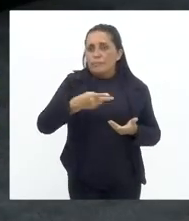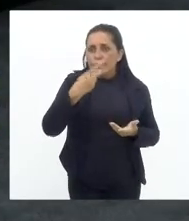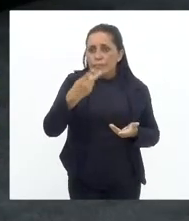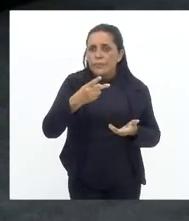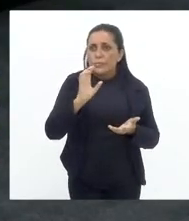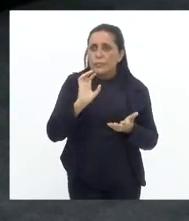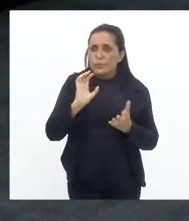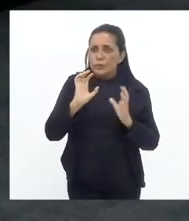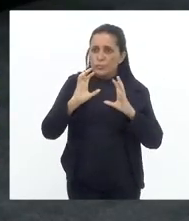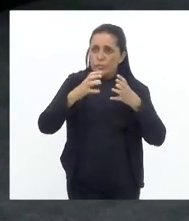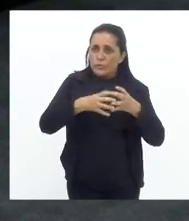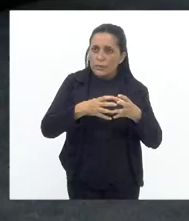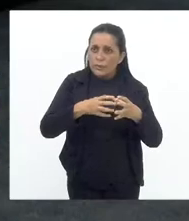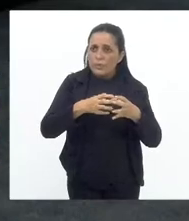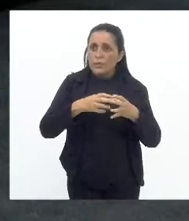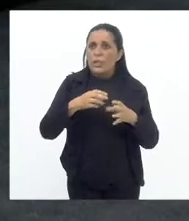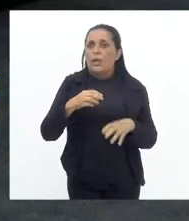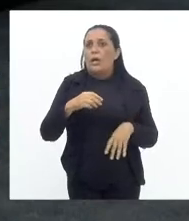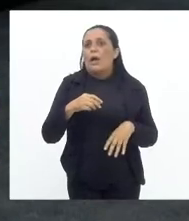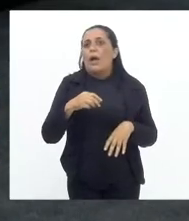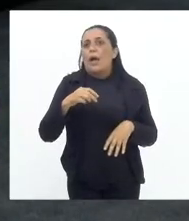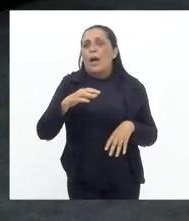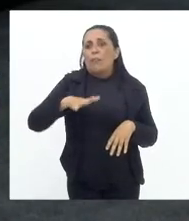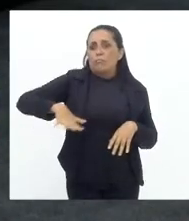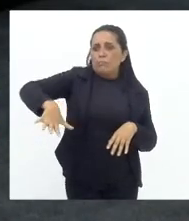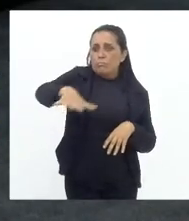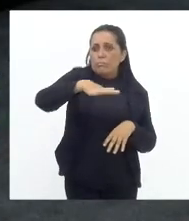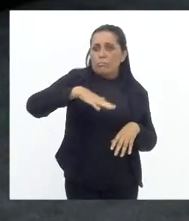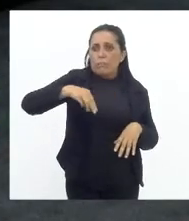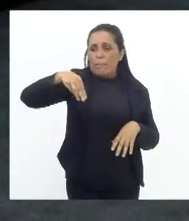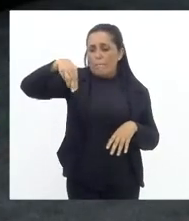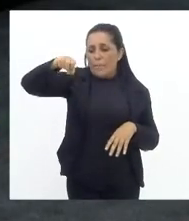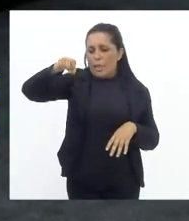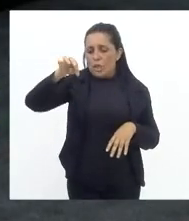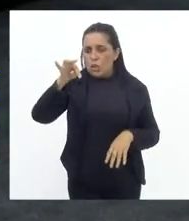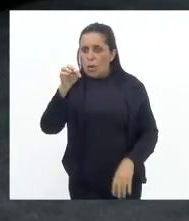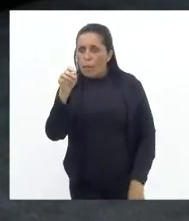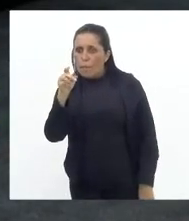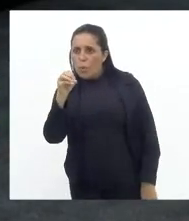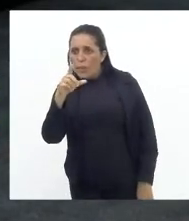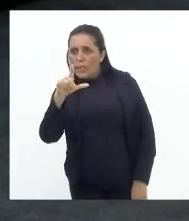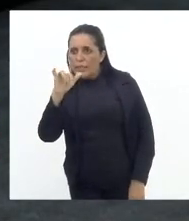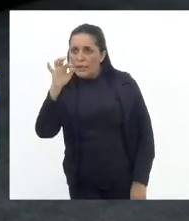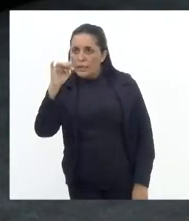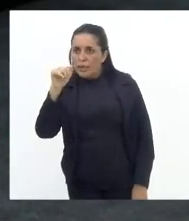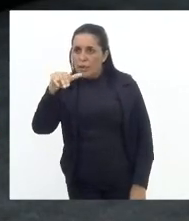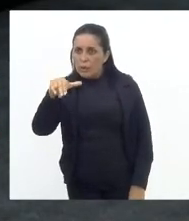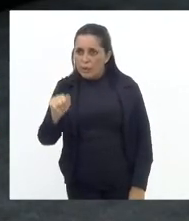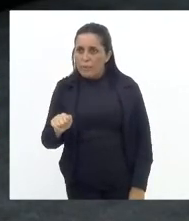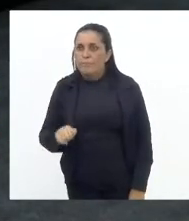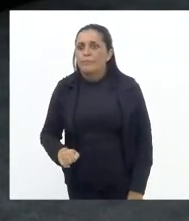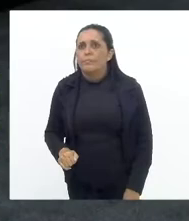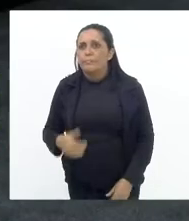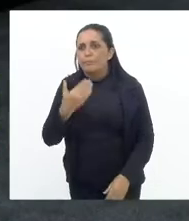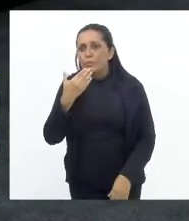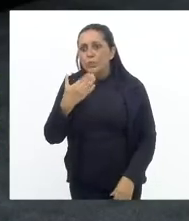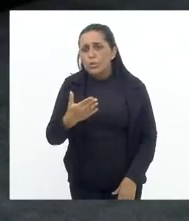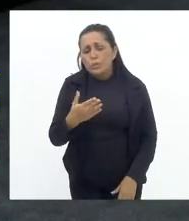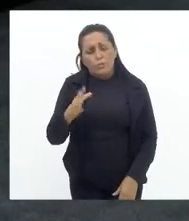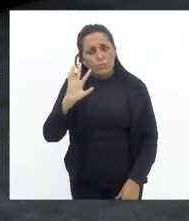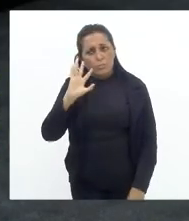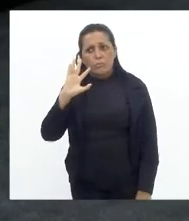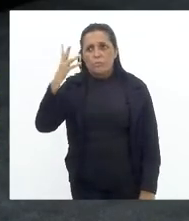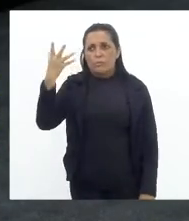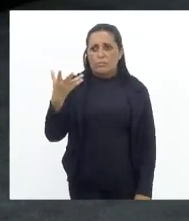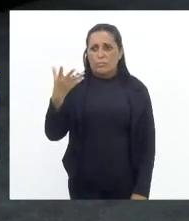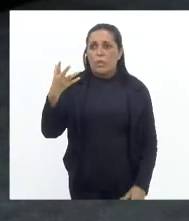companhia Metropolitana oficiado também é a SuperVia pedindo providence